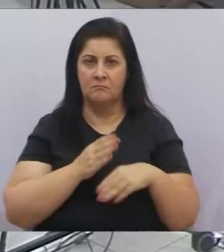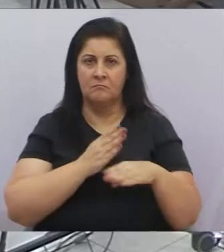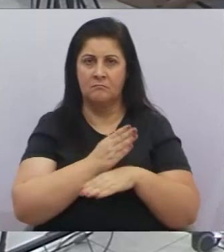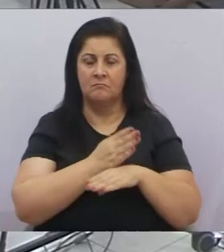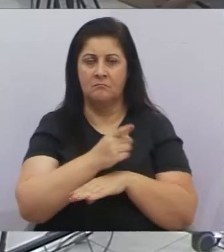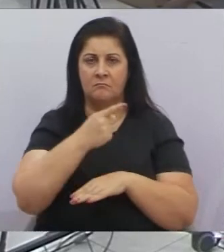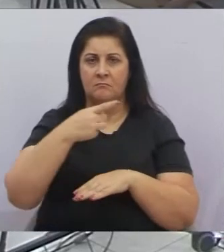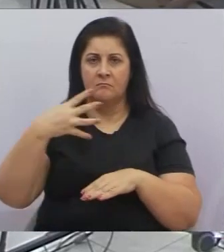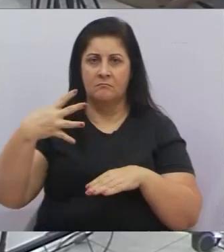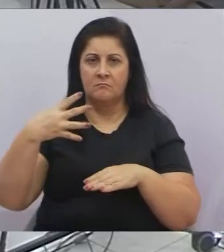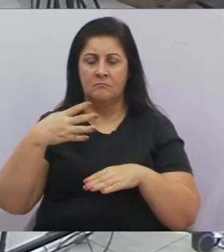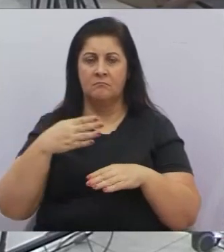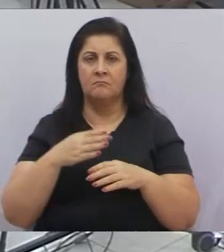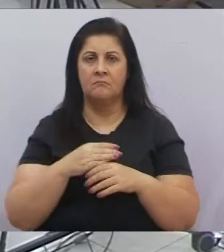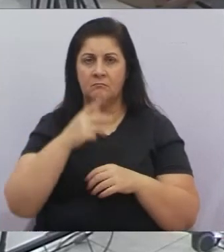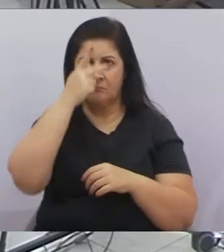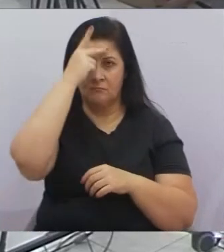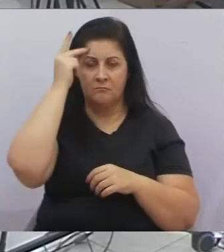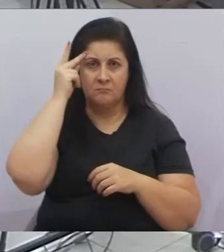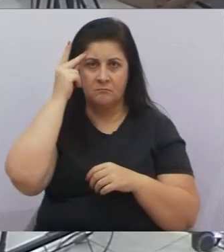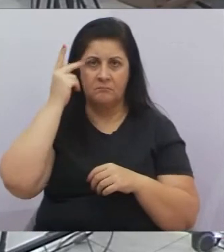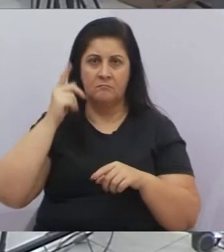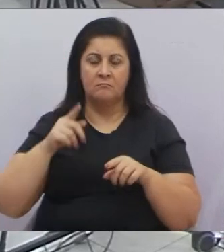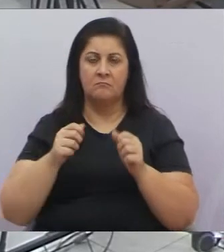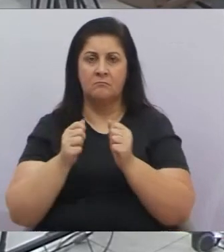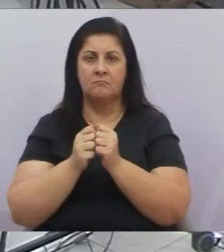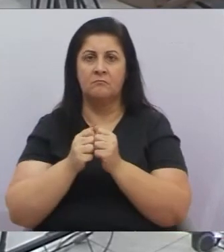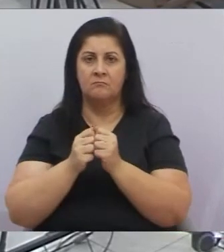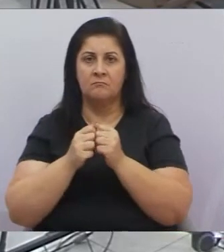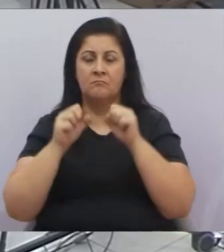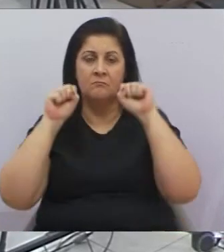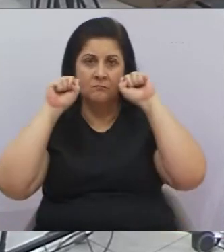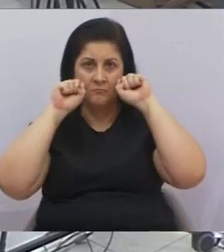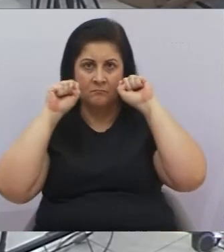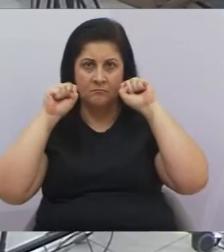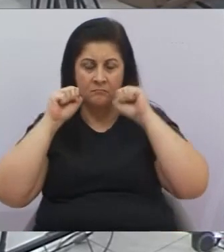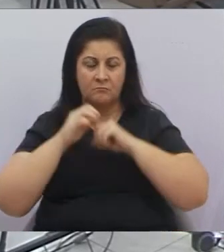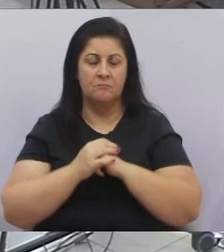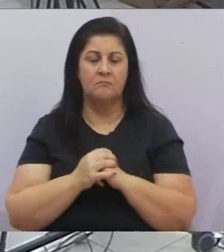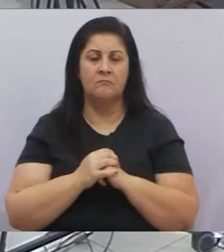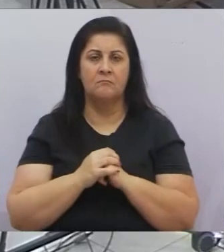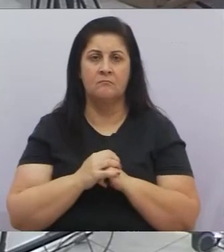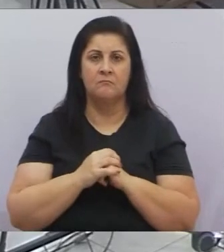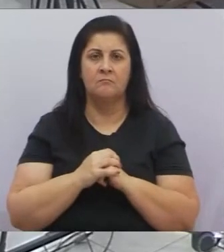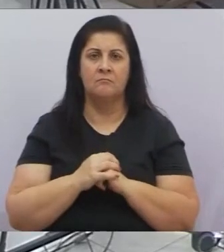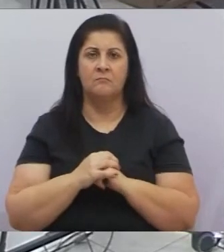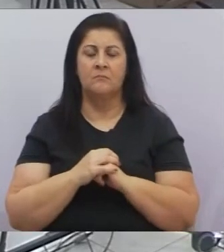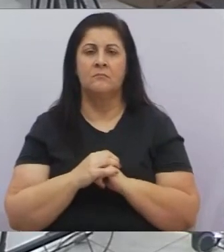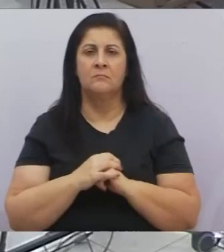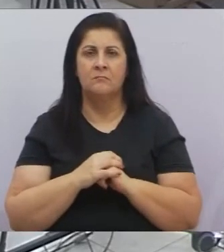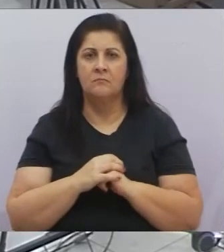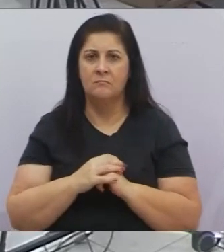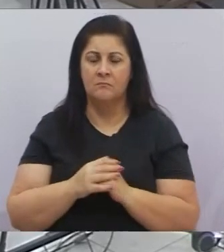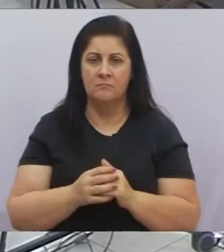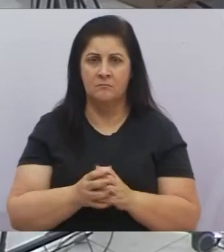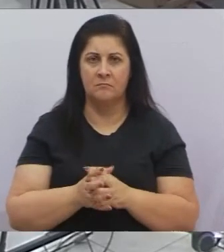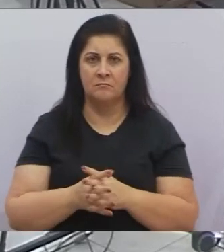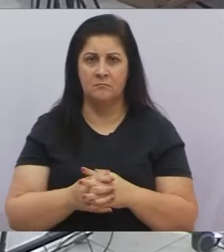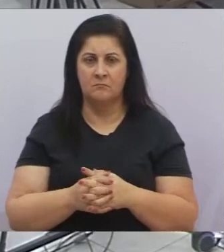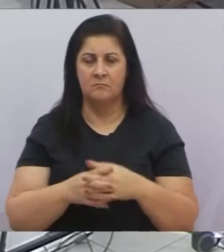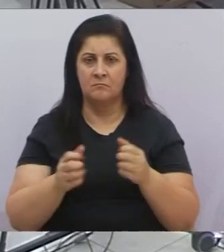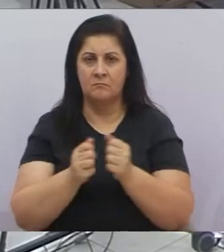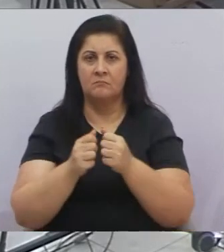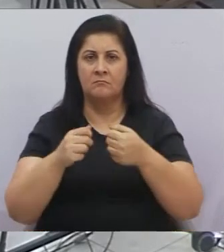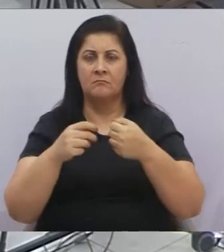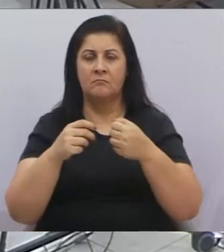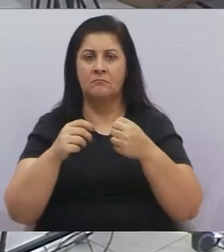membros e seus respectivos suplentes, os quais serão nomeados e empossados por meio do decreto do Poder Executivo da